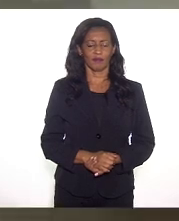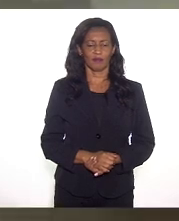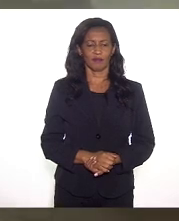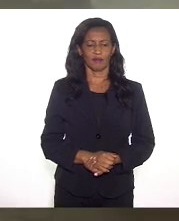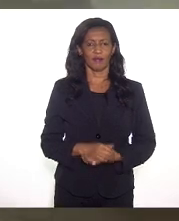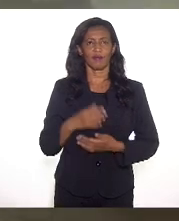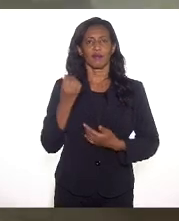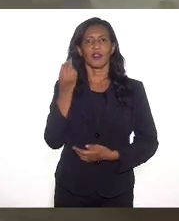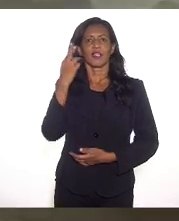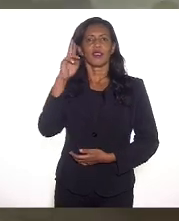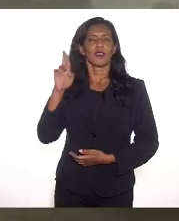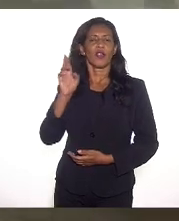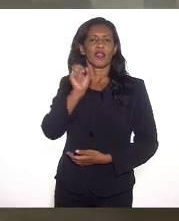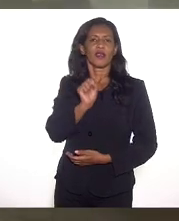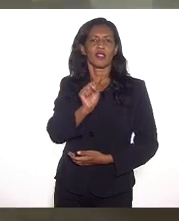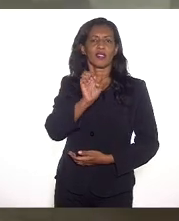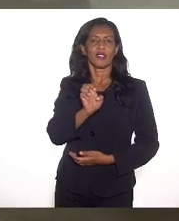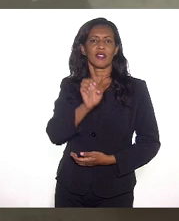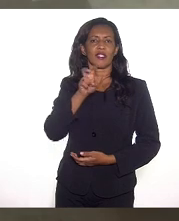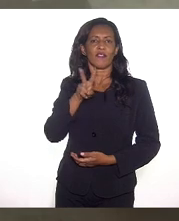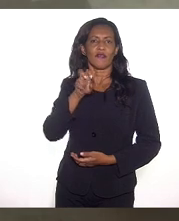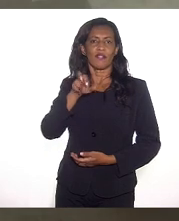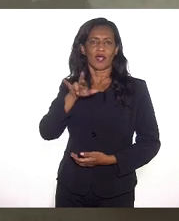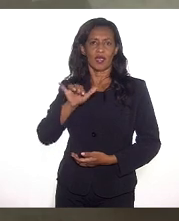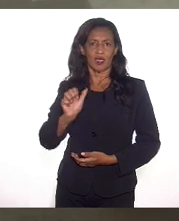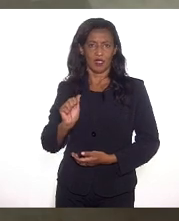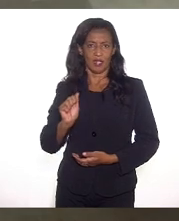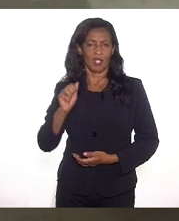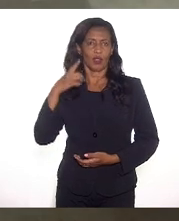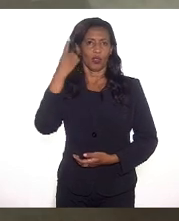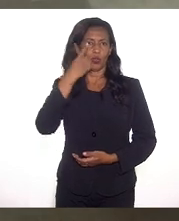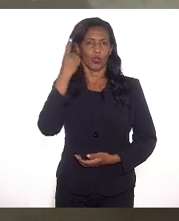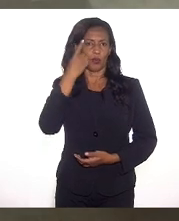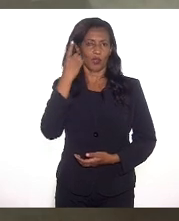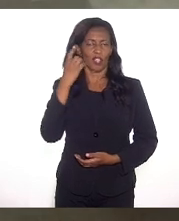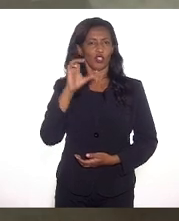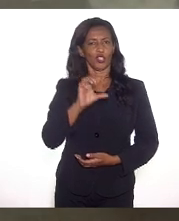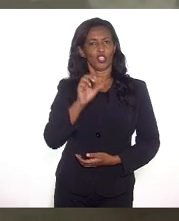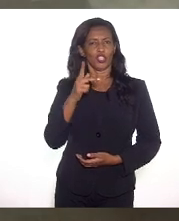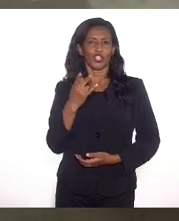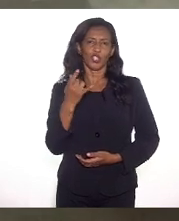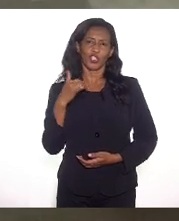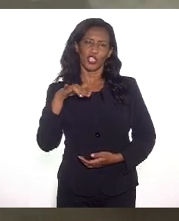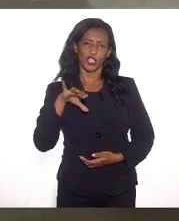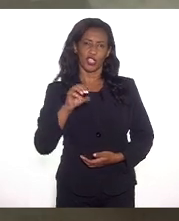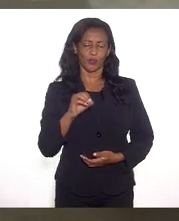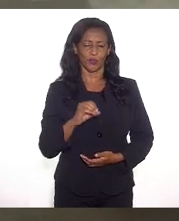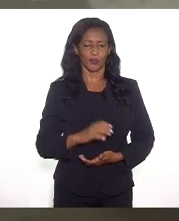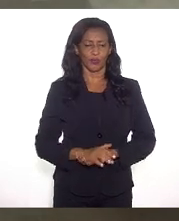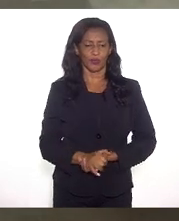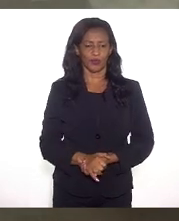A senhora Severina Pessoa Xavier receberá do deputado Chiquinho da Mangueira.